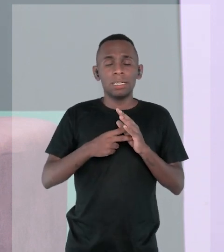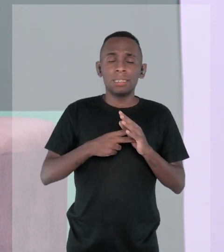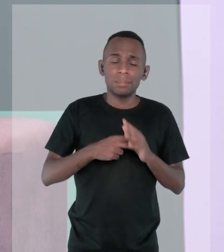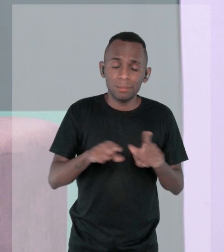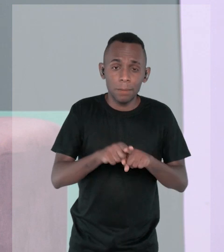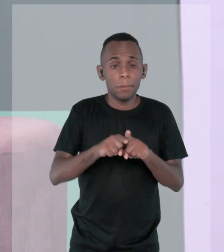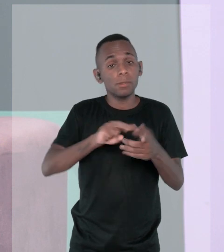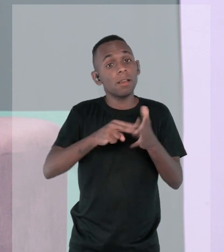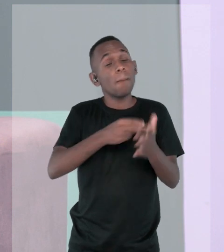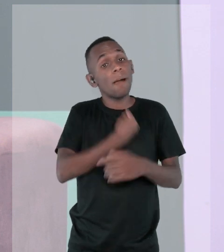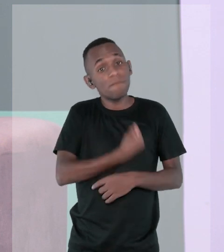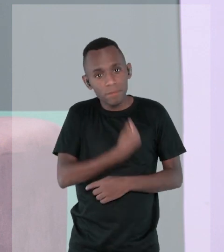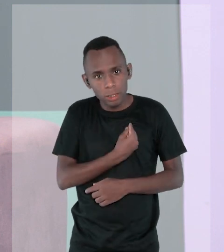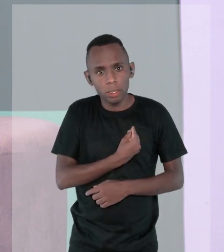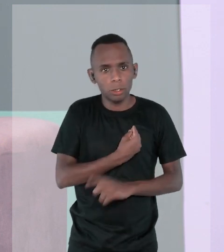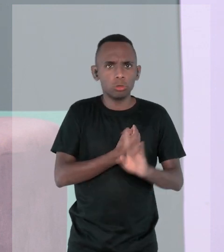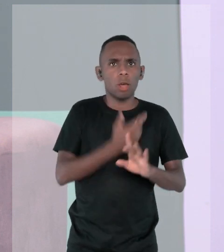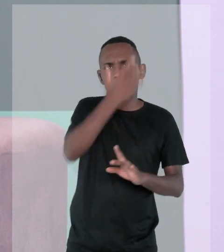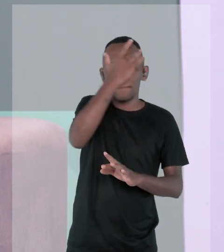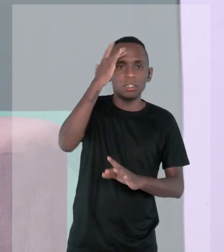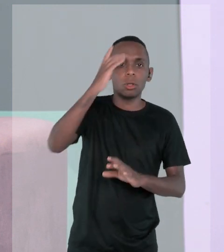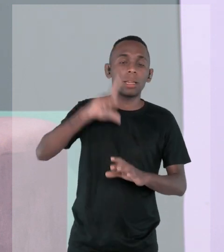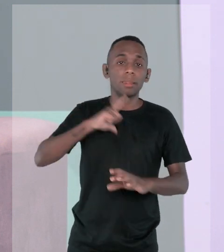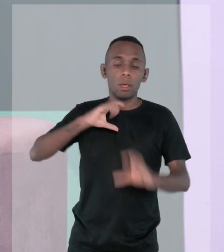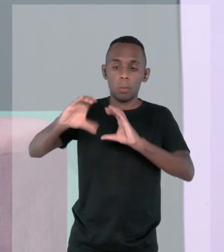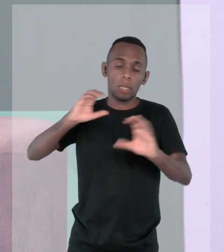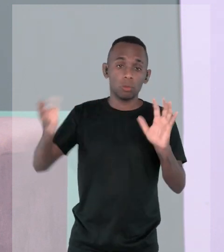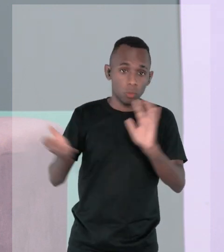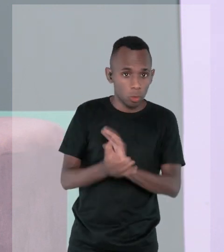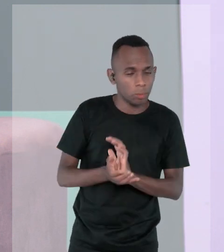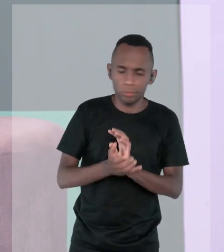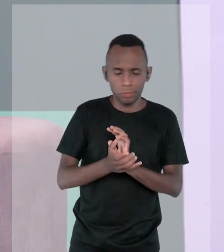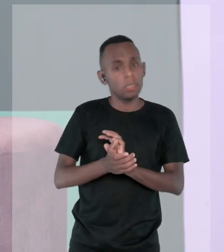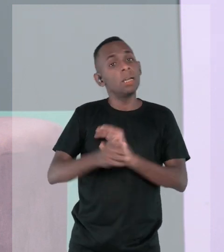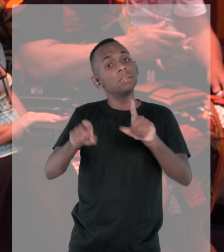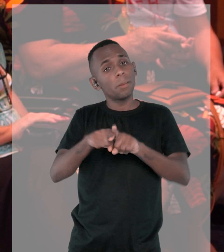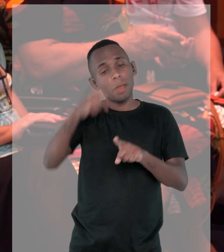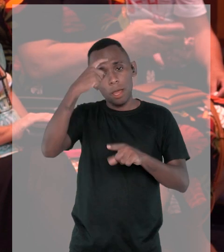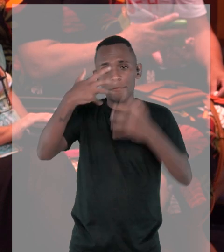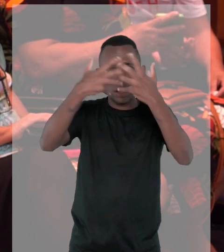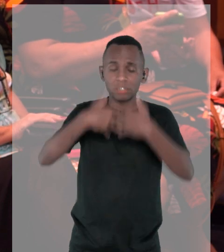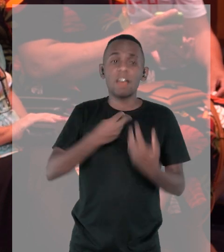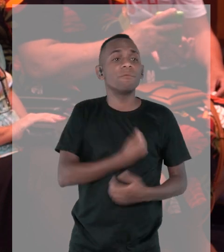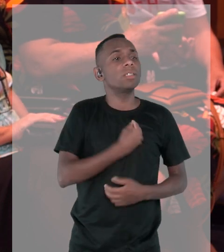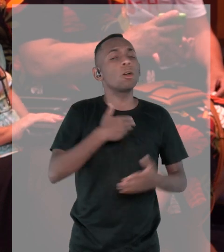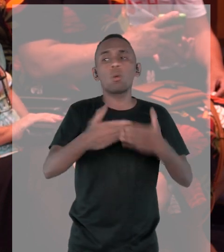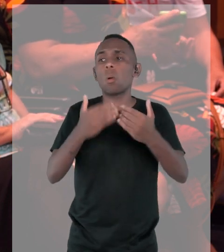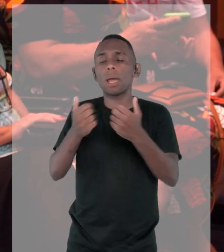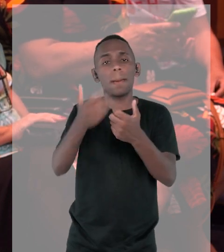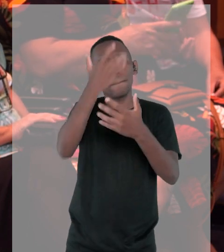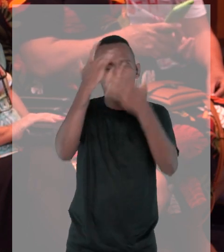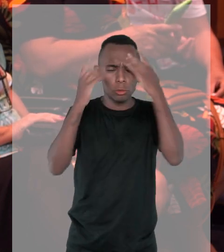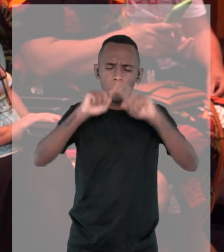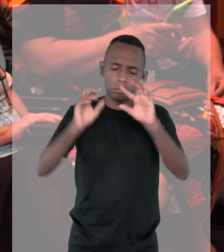significados para a vida. E não é só para quem vive na comunicação corporativa. É uma reflexão que serve para a vida de qualquer pessoa.